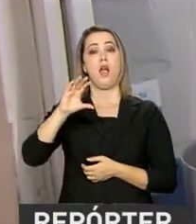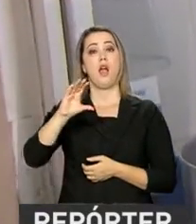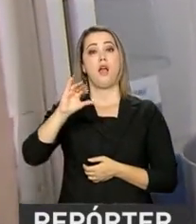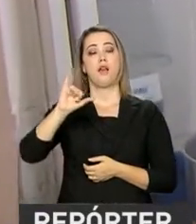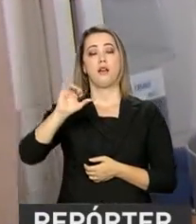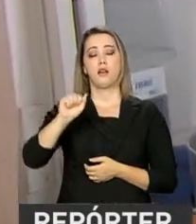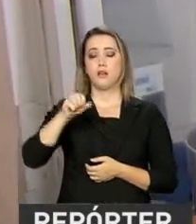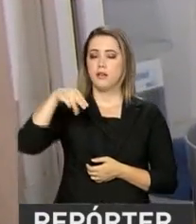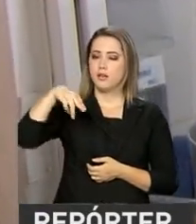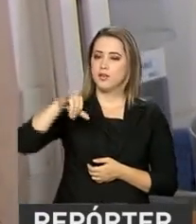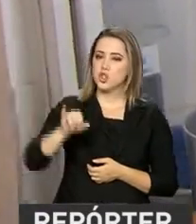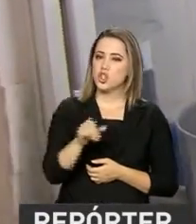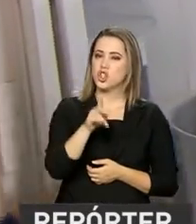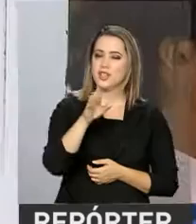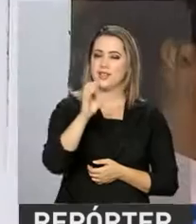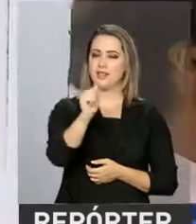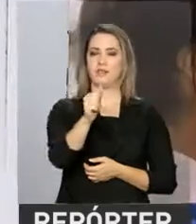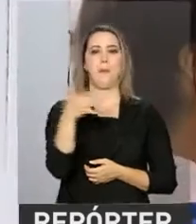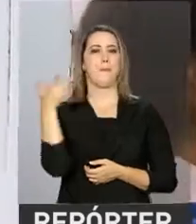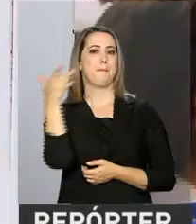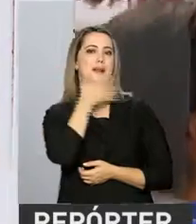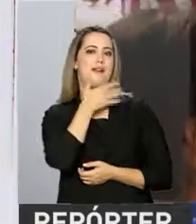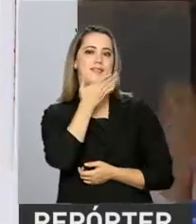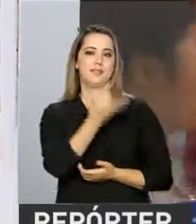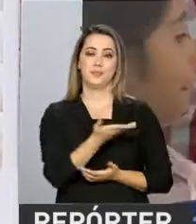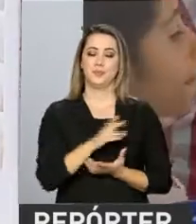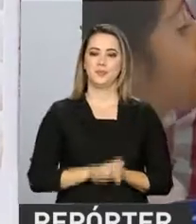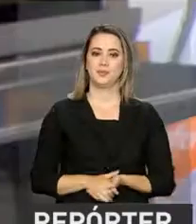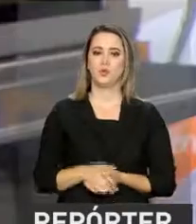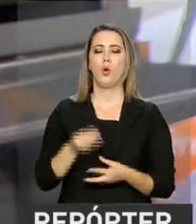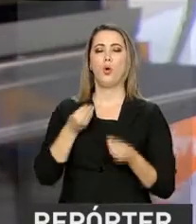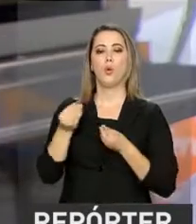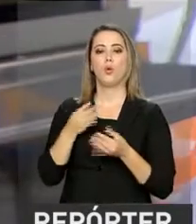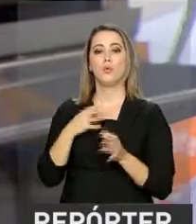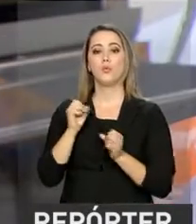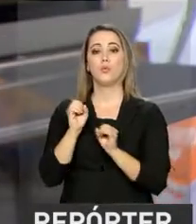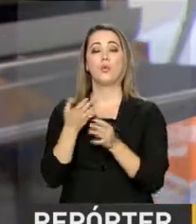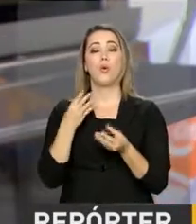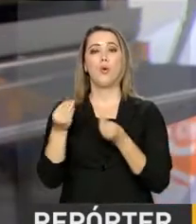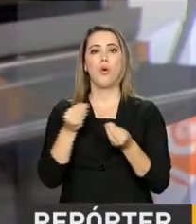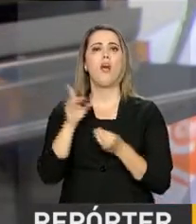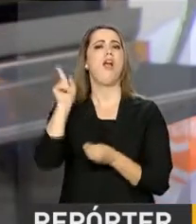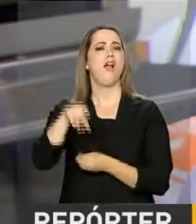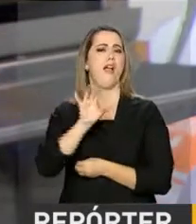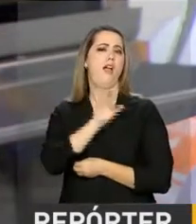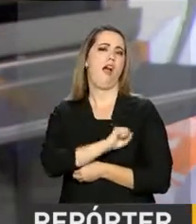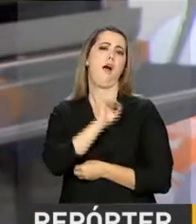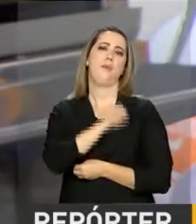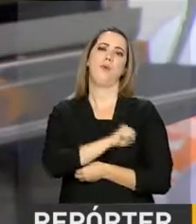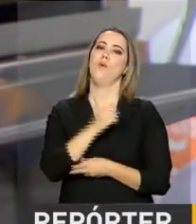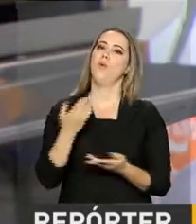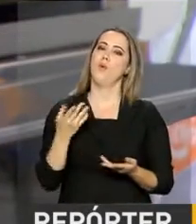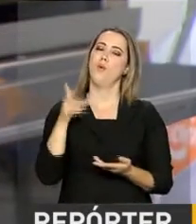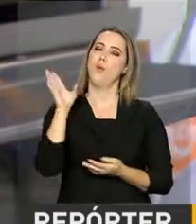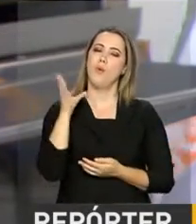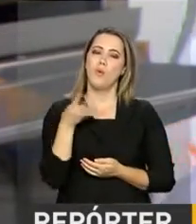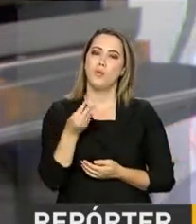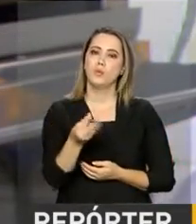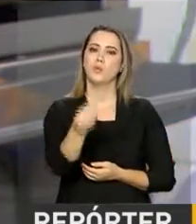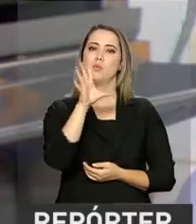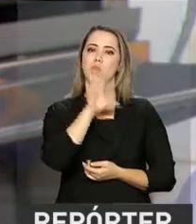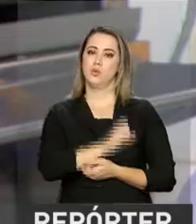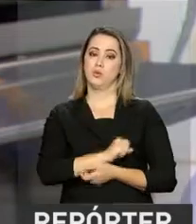uma receita para que a refeição caia no gosto dos alunos é amor é muito nó a gente faz com